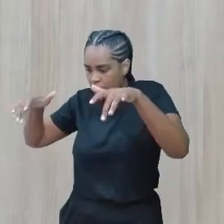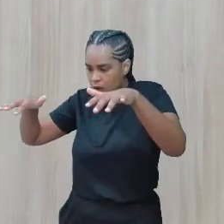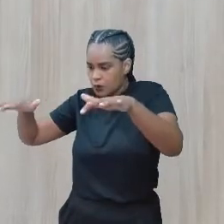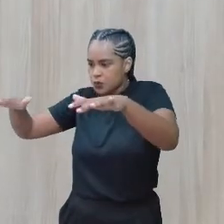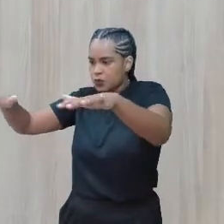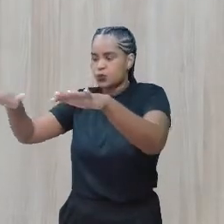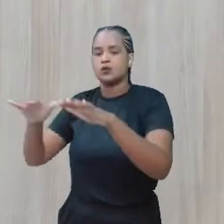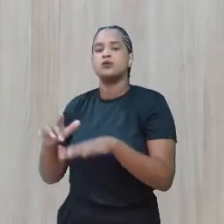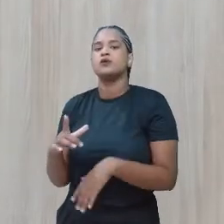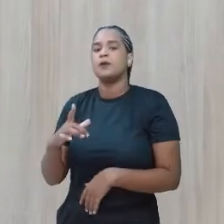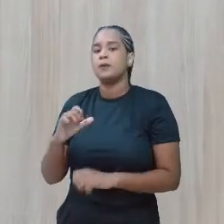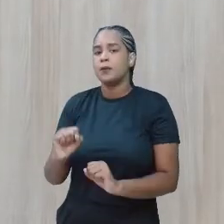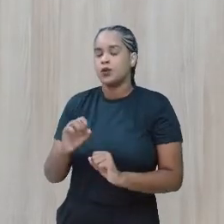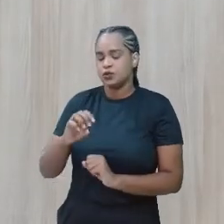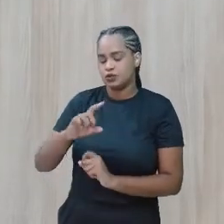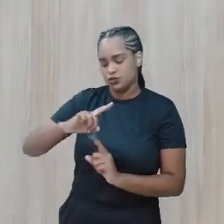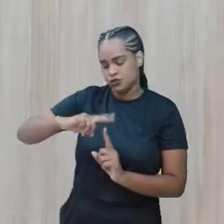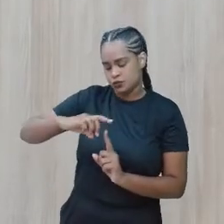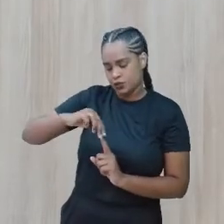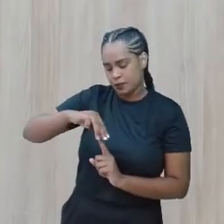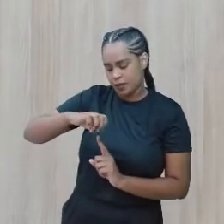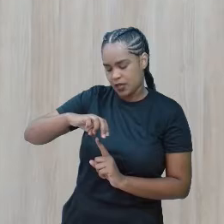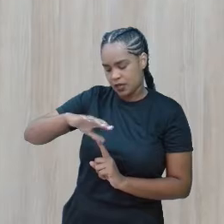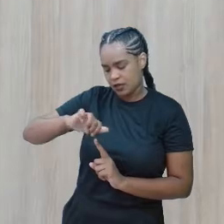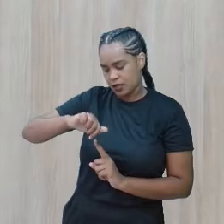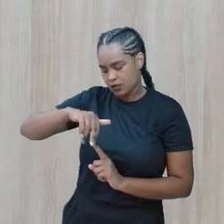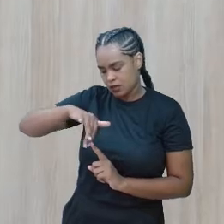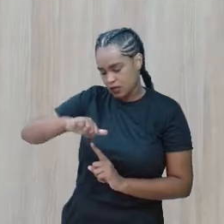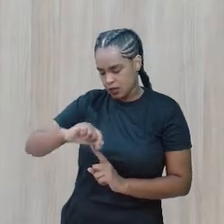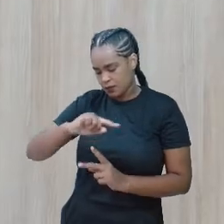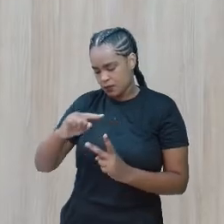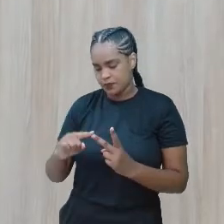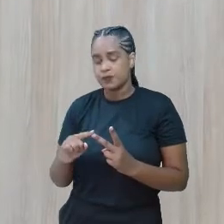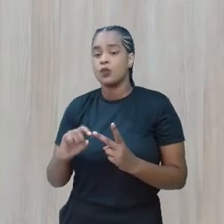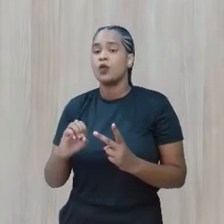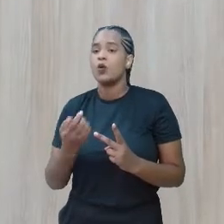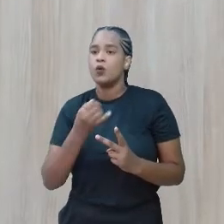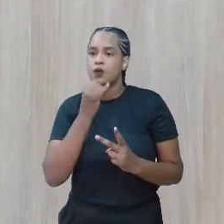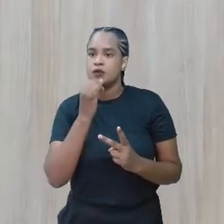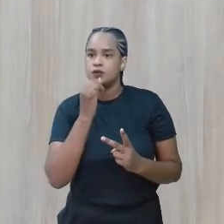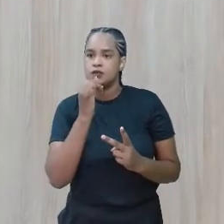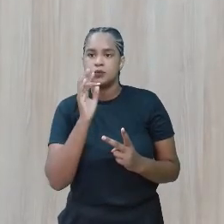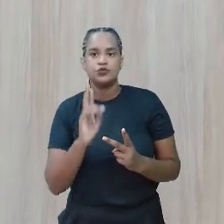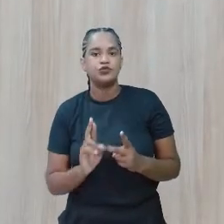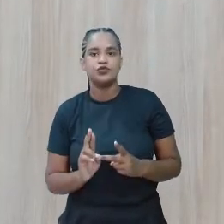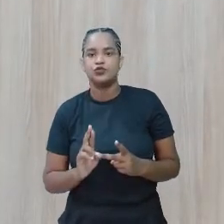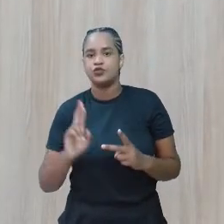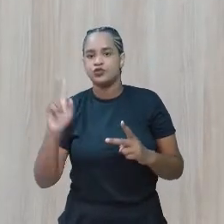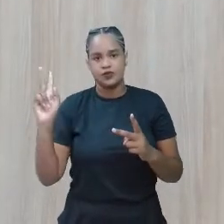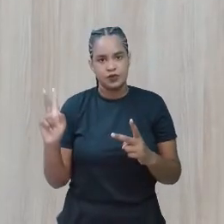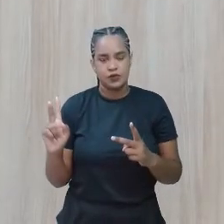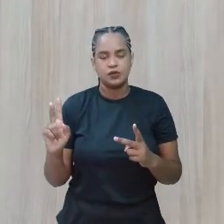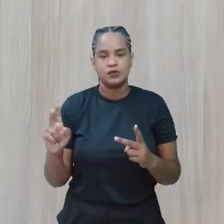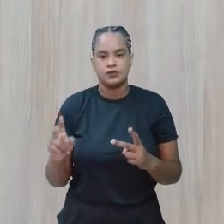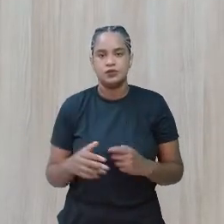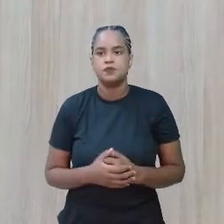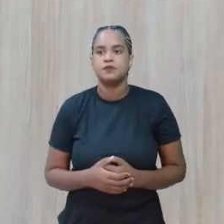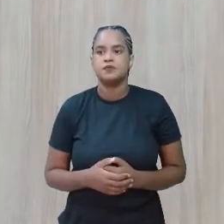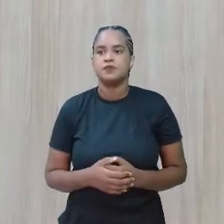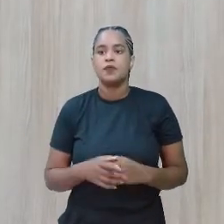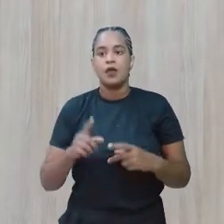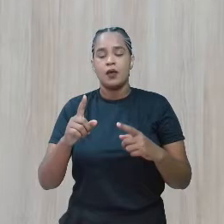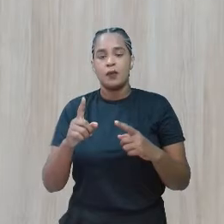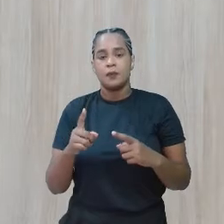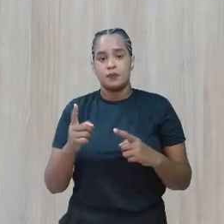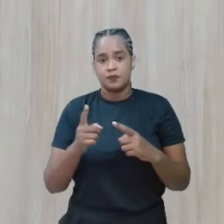elas podem ser, né, de uma forma diferente, onde não vai acontecer aí a questão aí da propagação do som, que